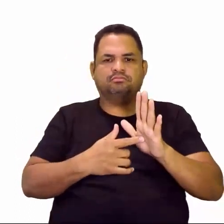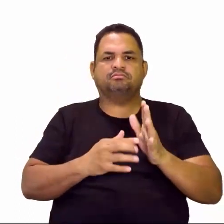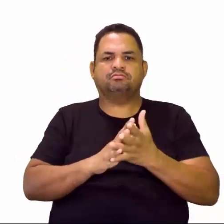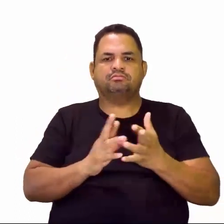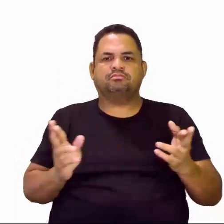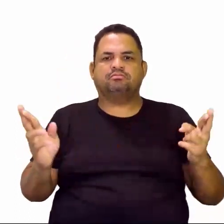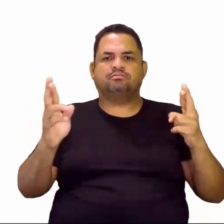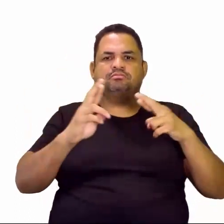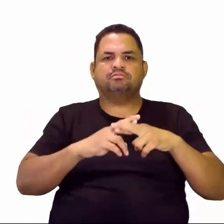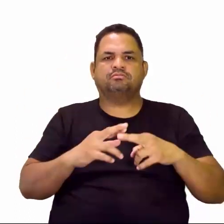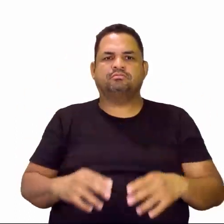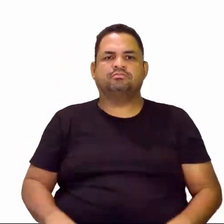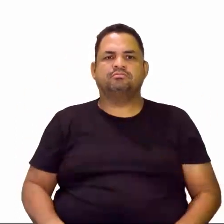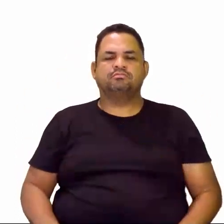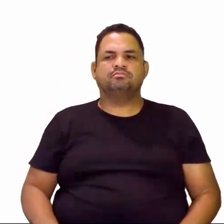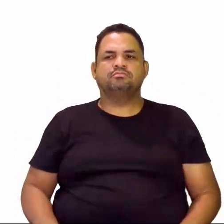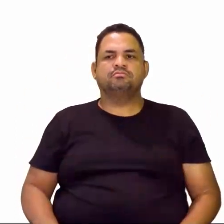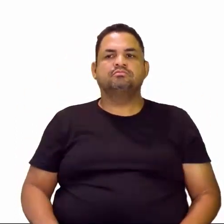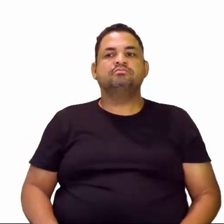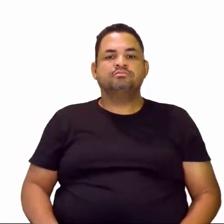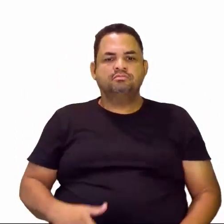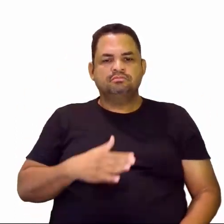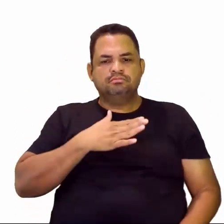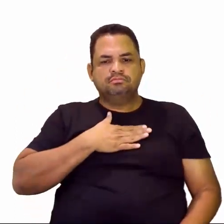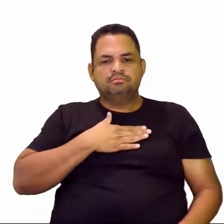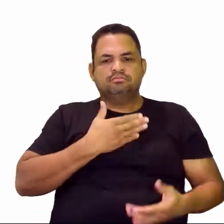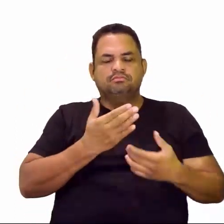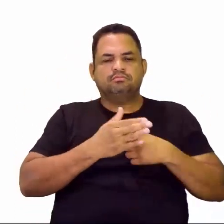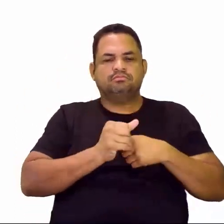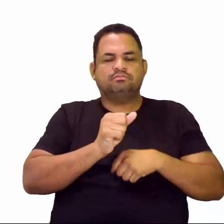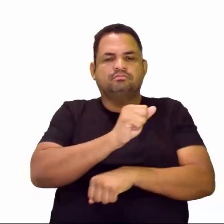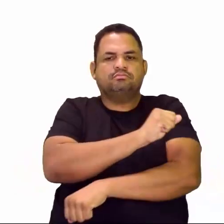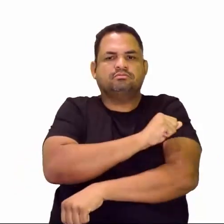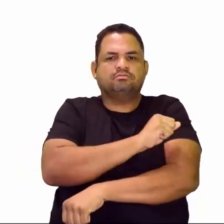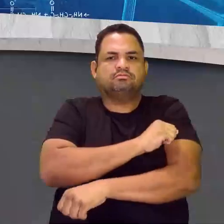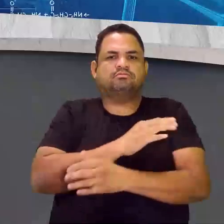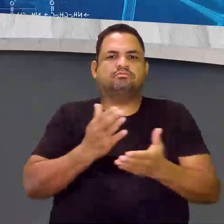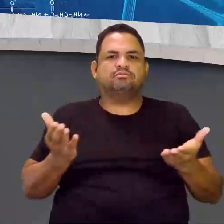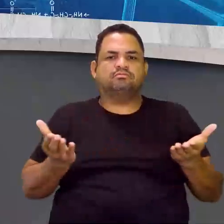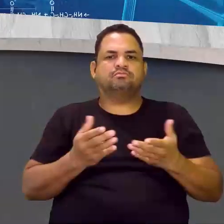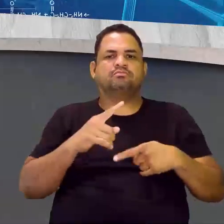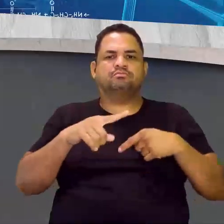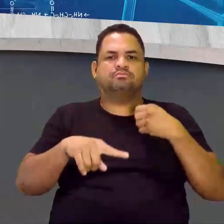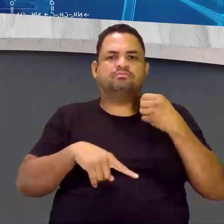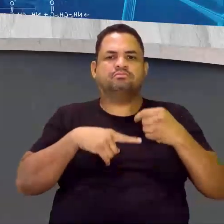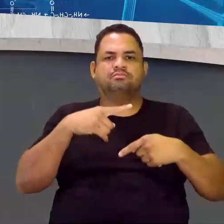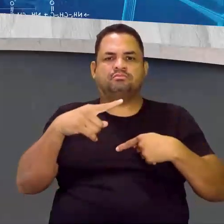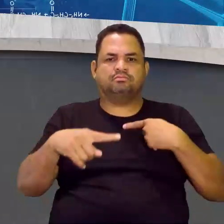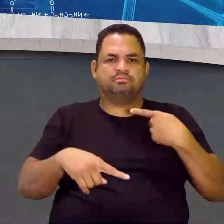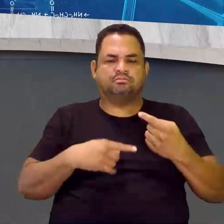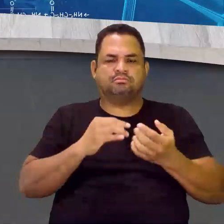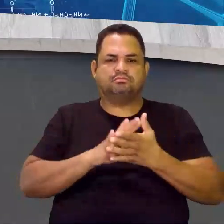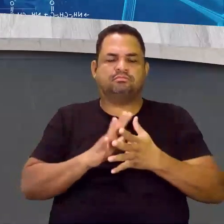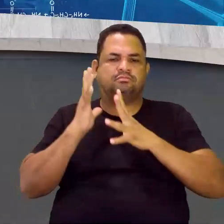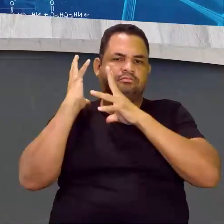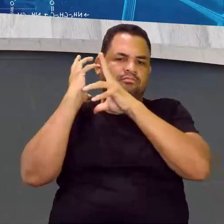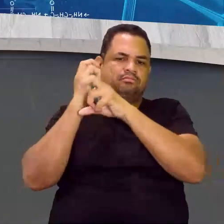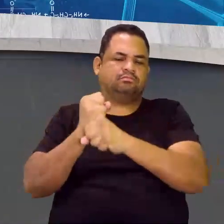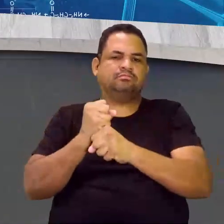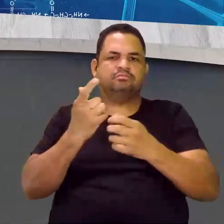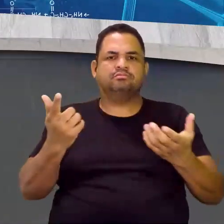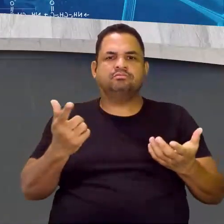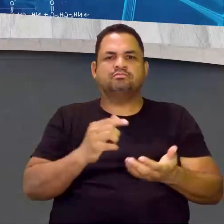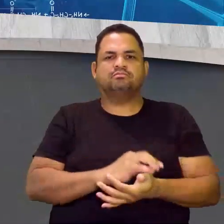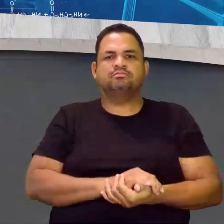uma reação. E aí, meu caro aluno, agora é o seguinte, ó, depois dessa bela